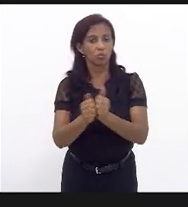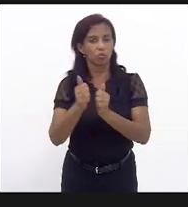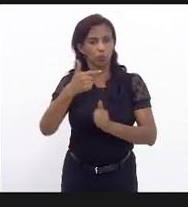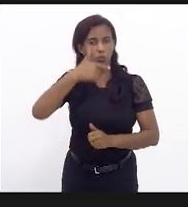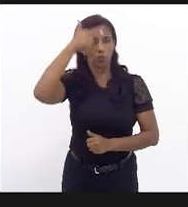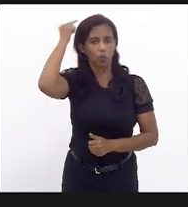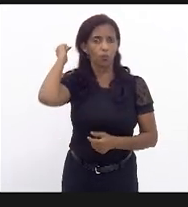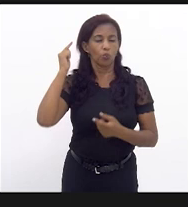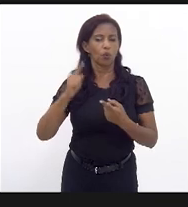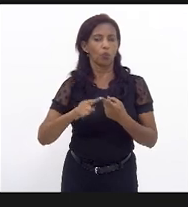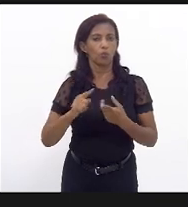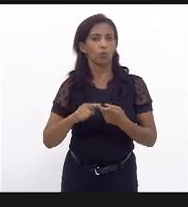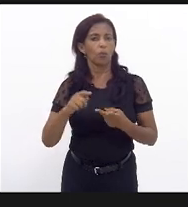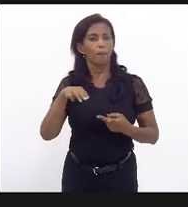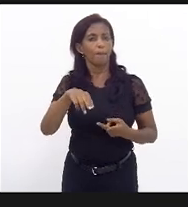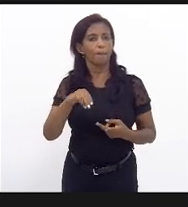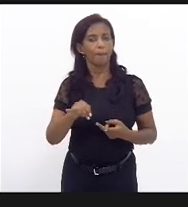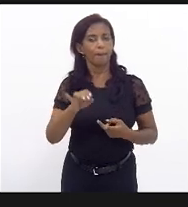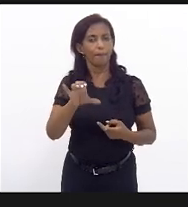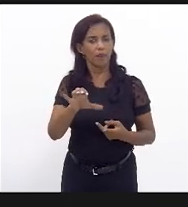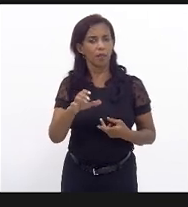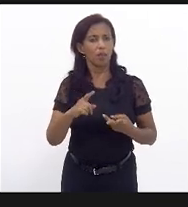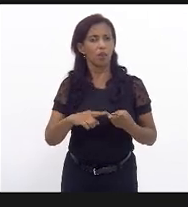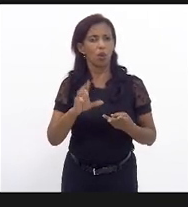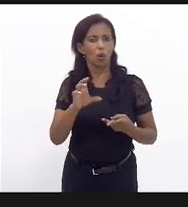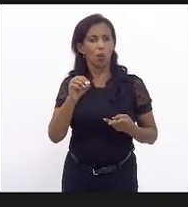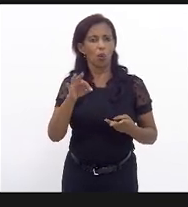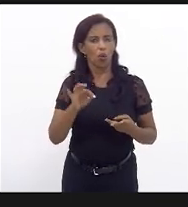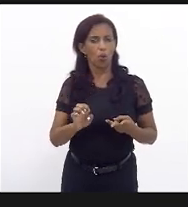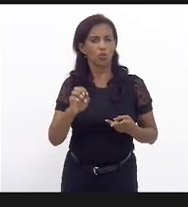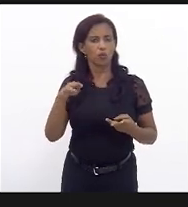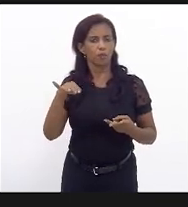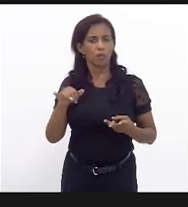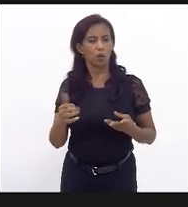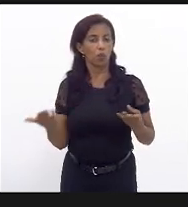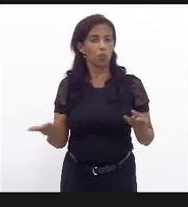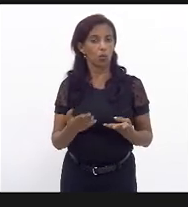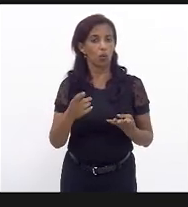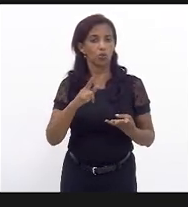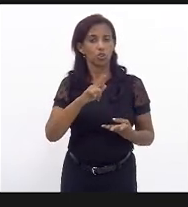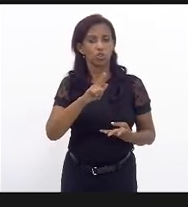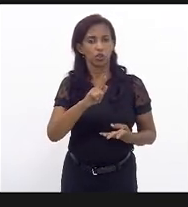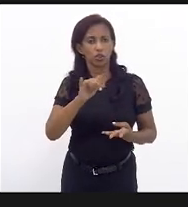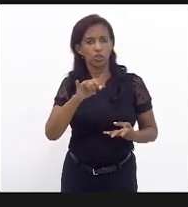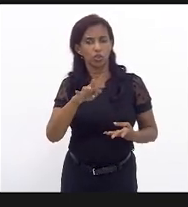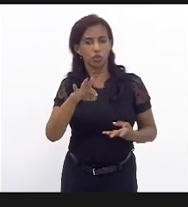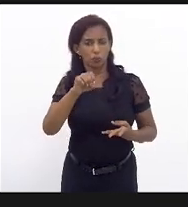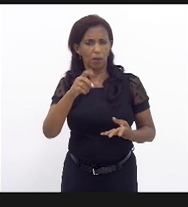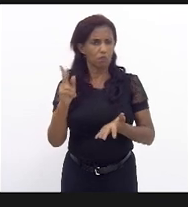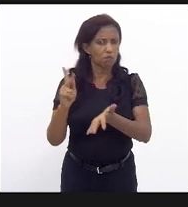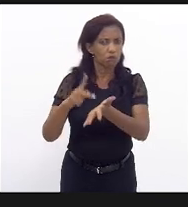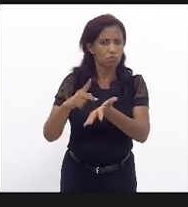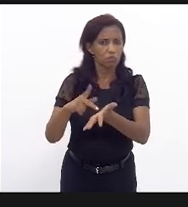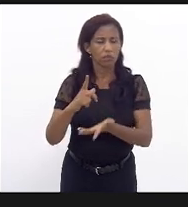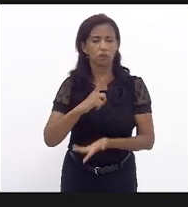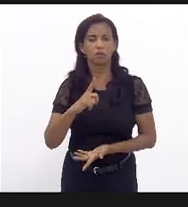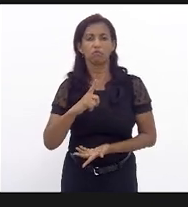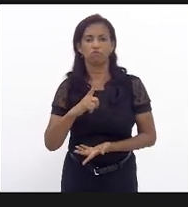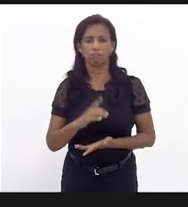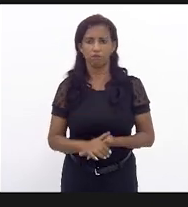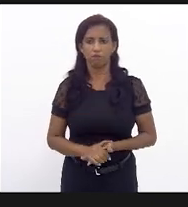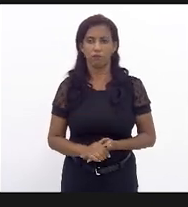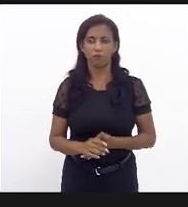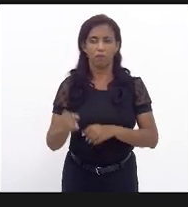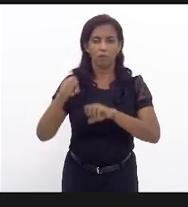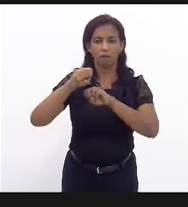Paulo, deputado Carlos Mink, Conte Bittencourt e o ex-deputado Gilberto Palmares, onde realmente tivemos uma